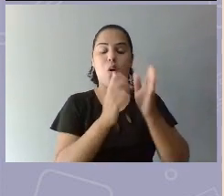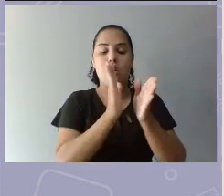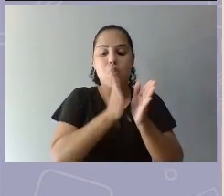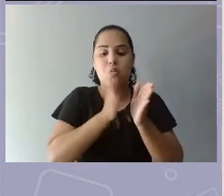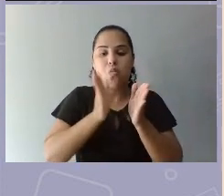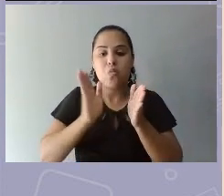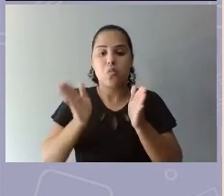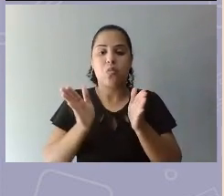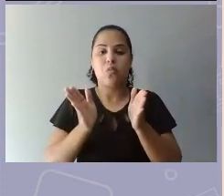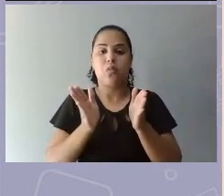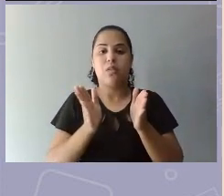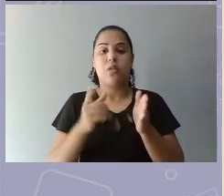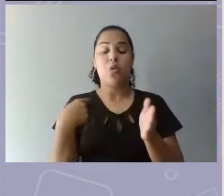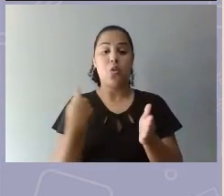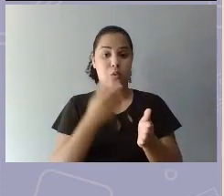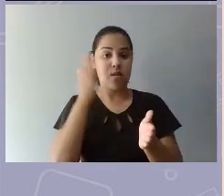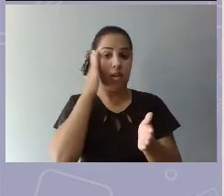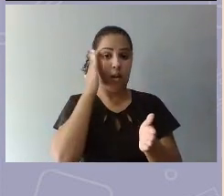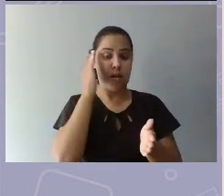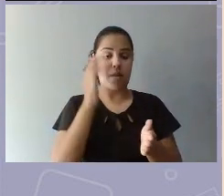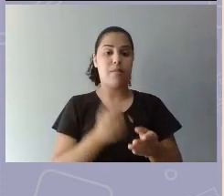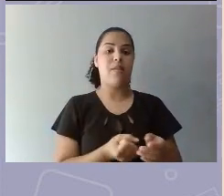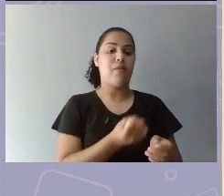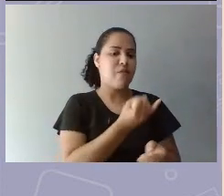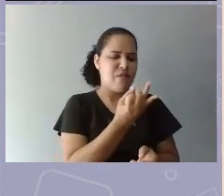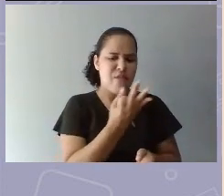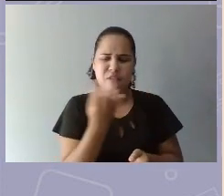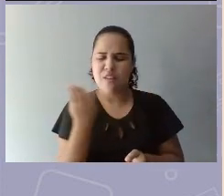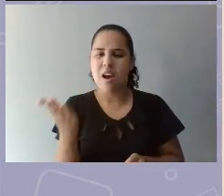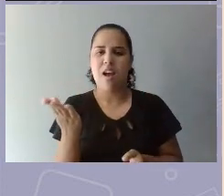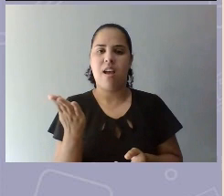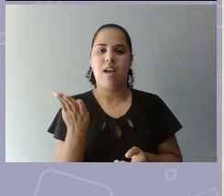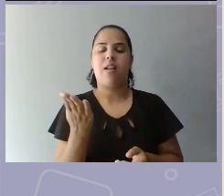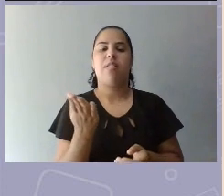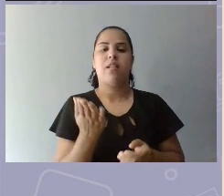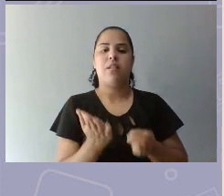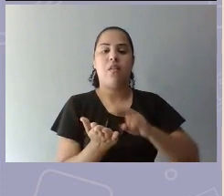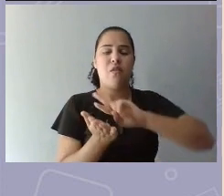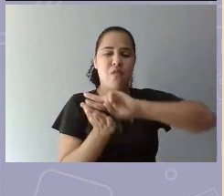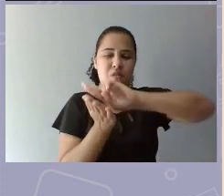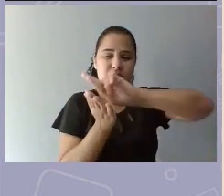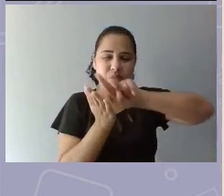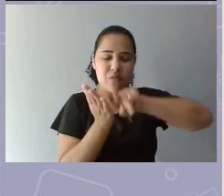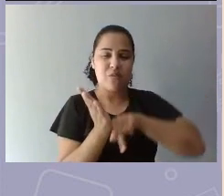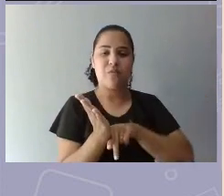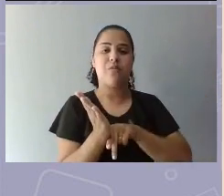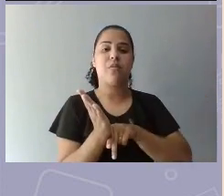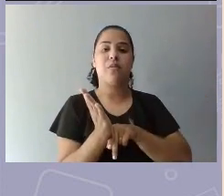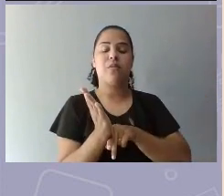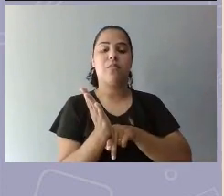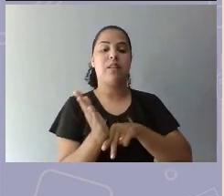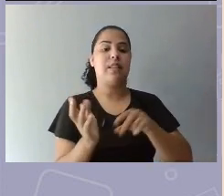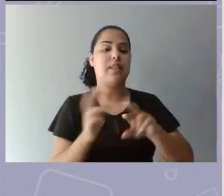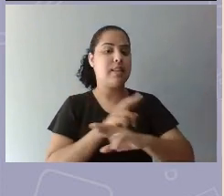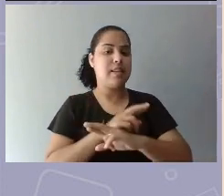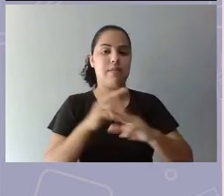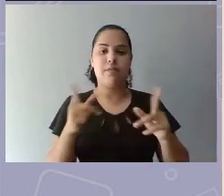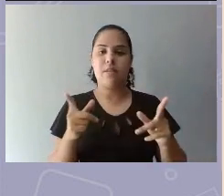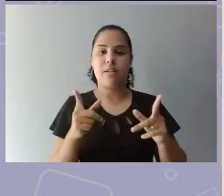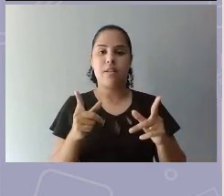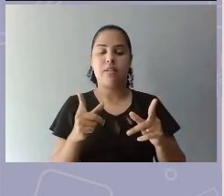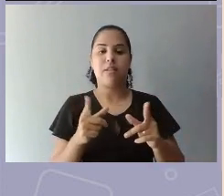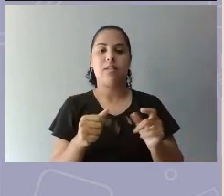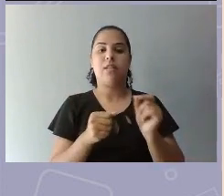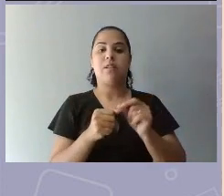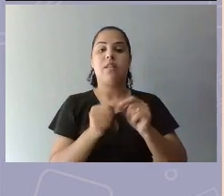que não que existem sim várias sequências de nucleotídeos várias sequências vários códons que são formados por 3 nucleotídeos